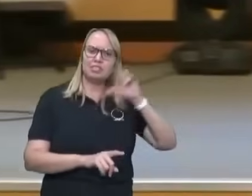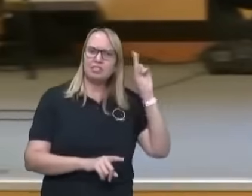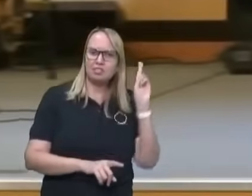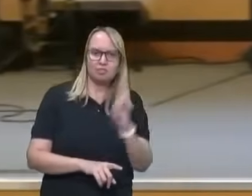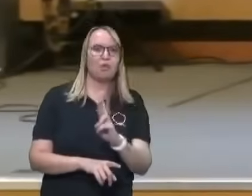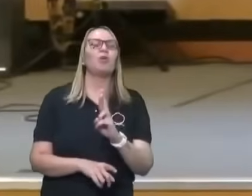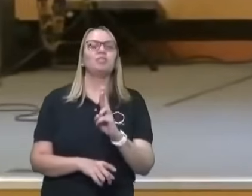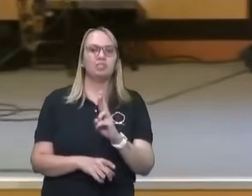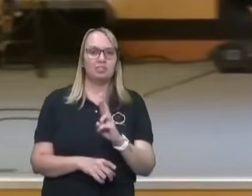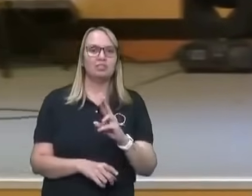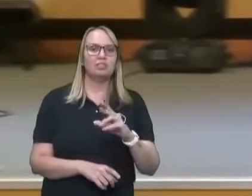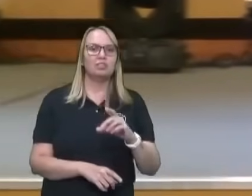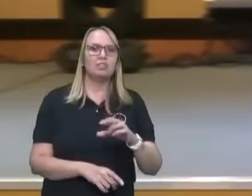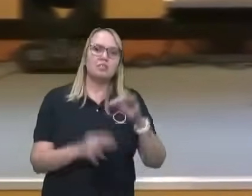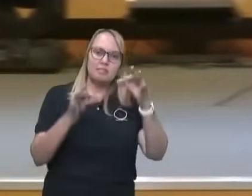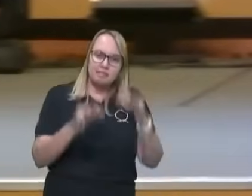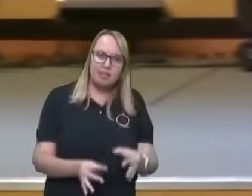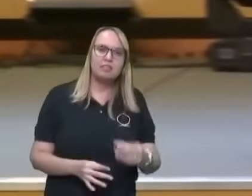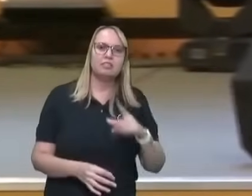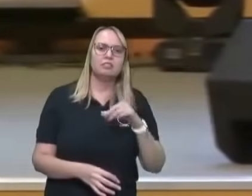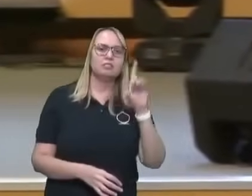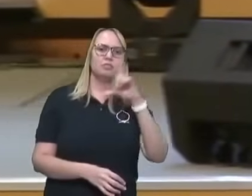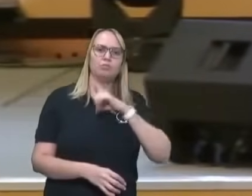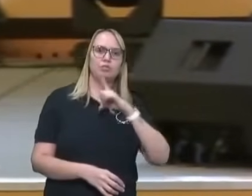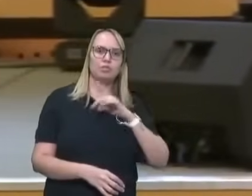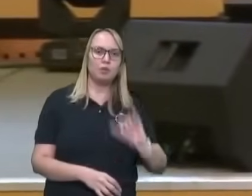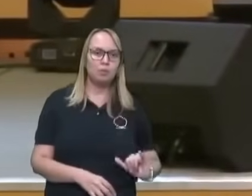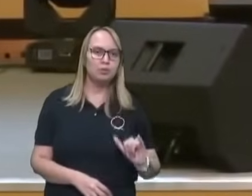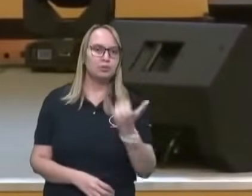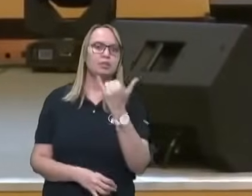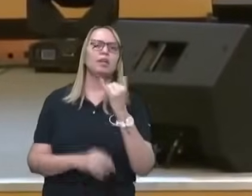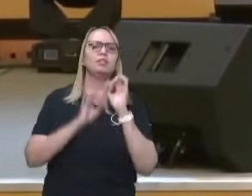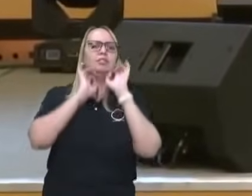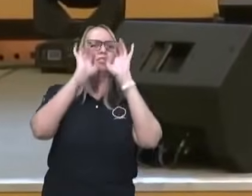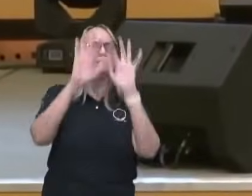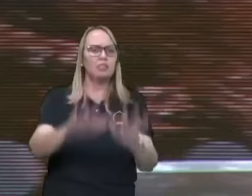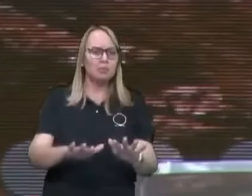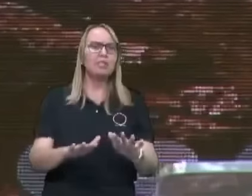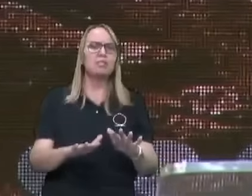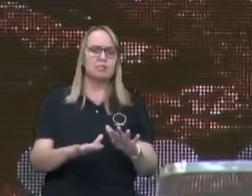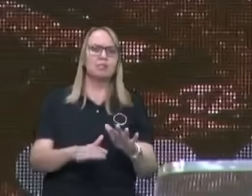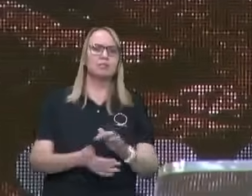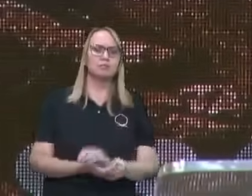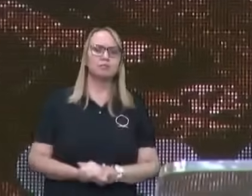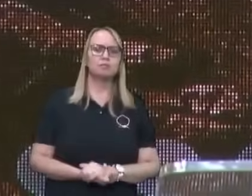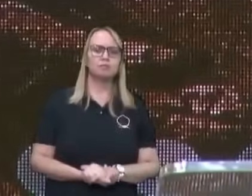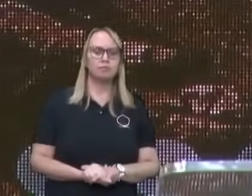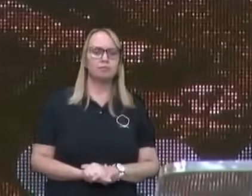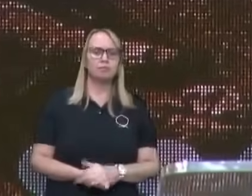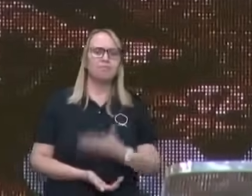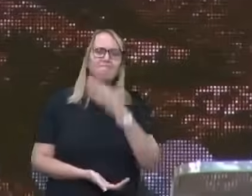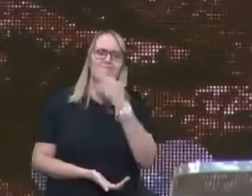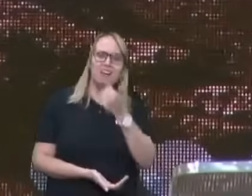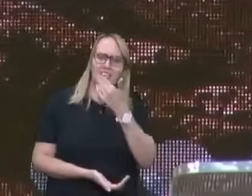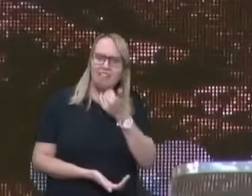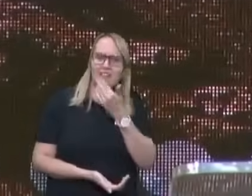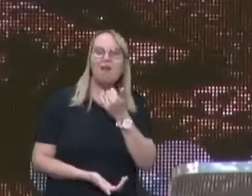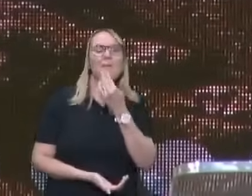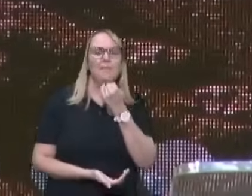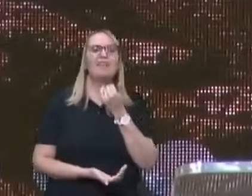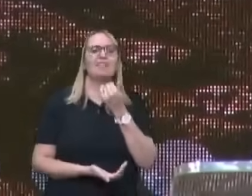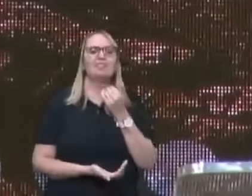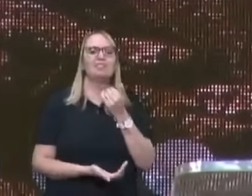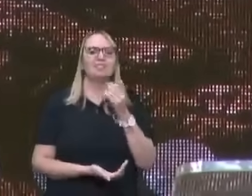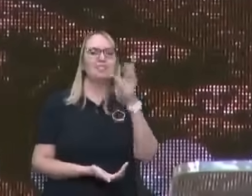Eu tenho a porta. Eu tenho o milagre. Eu tenho a bênção. Oh, igreja, vale a pena